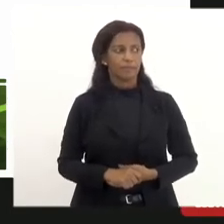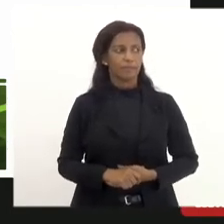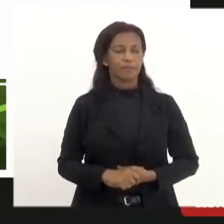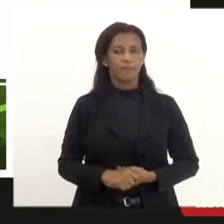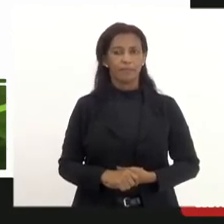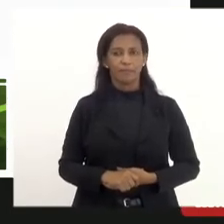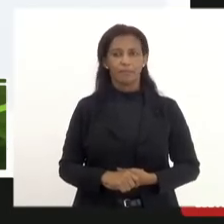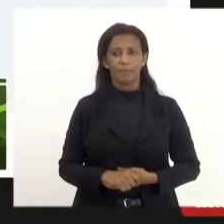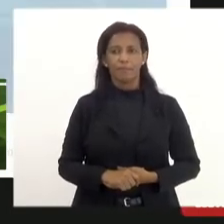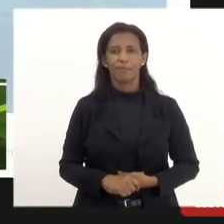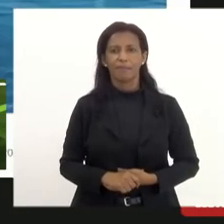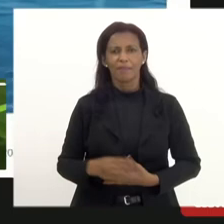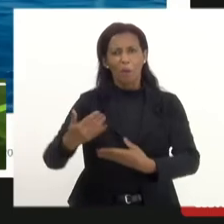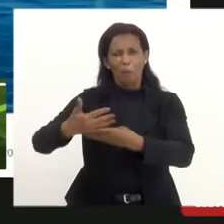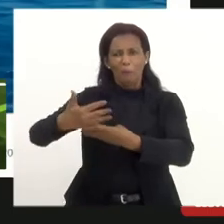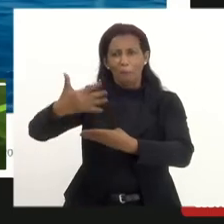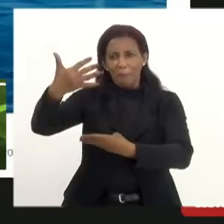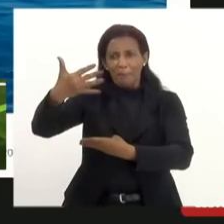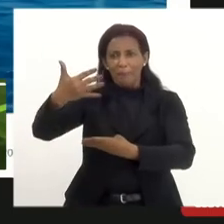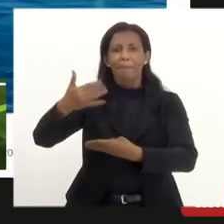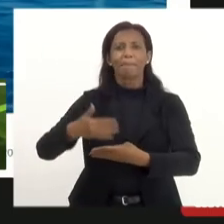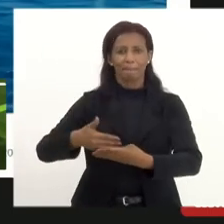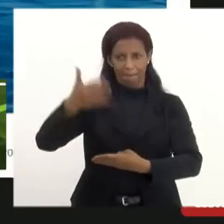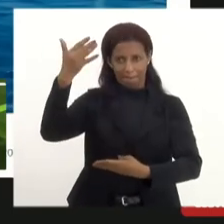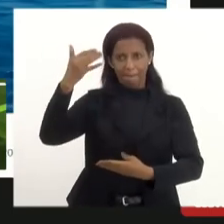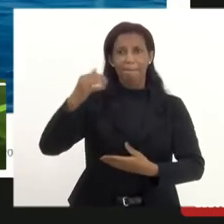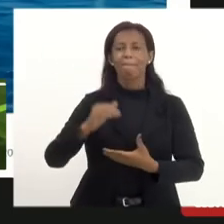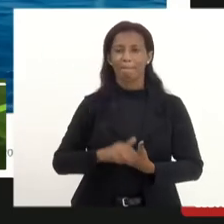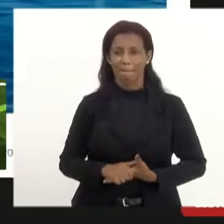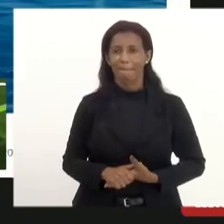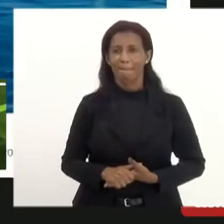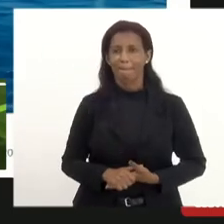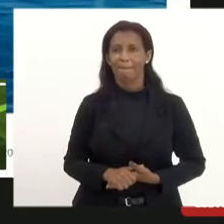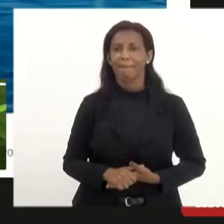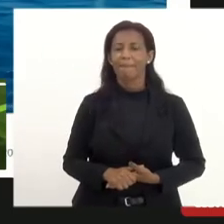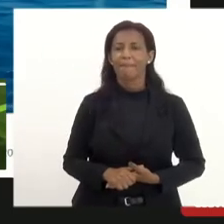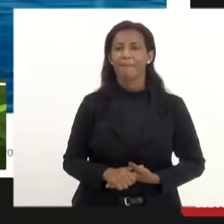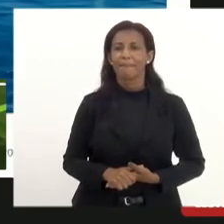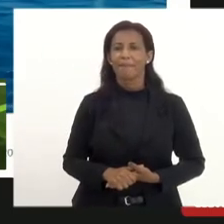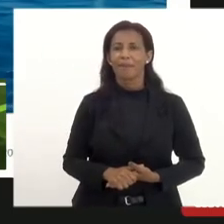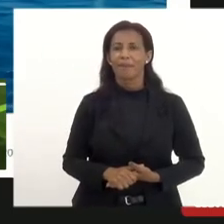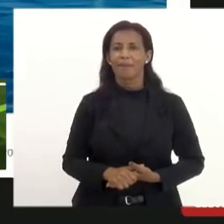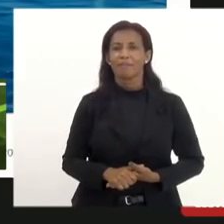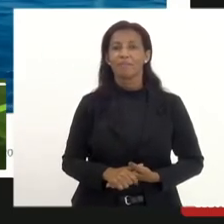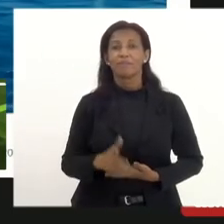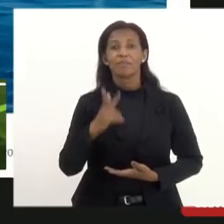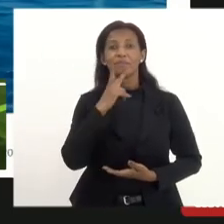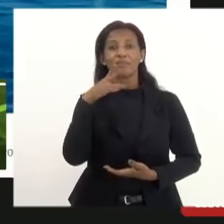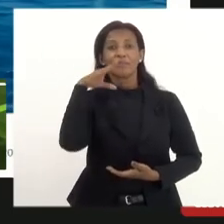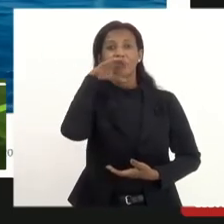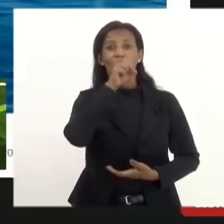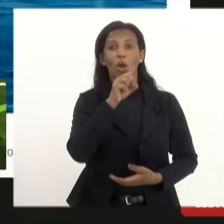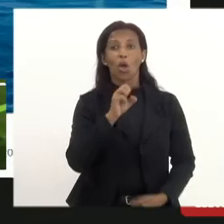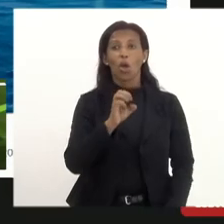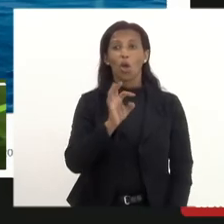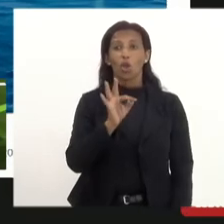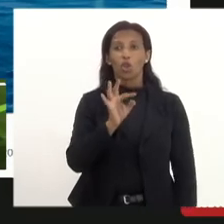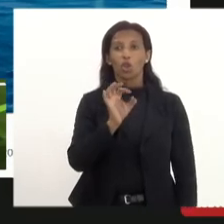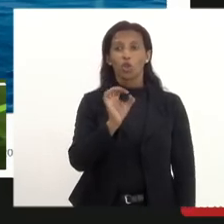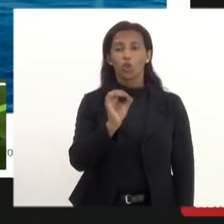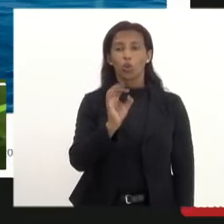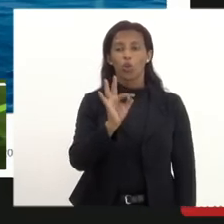O slide travou? Ah, não, ok. Tinha travado. Bom, falando rapidamente, Total Energy é